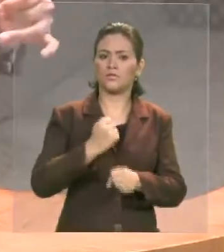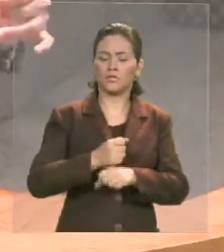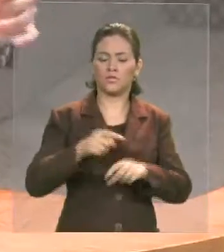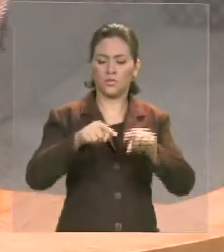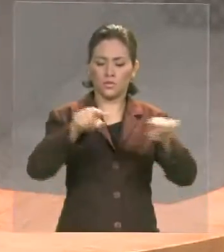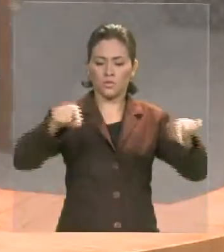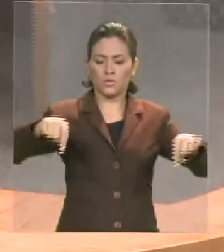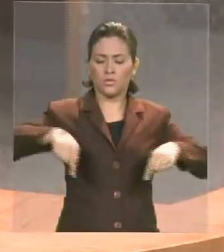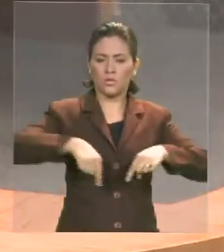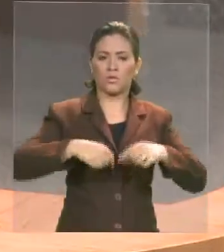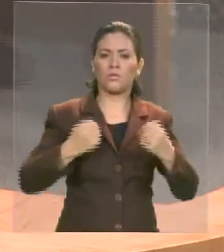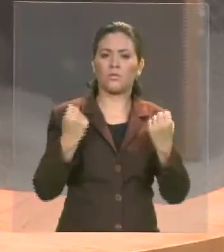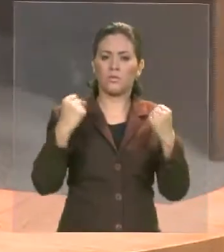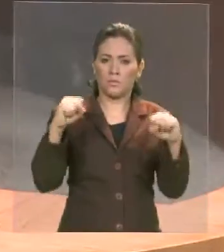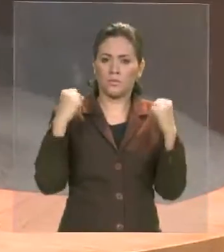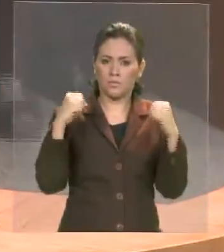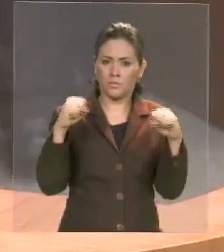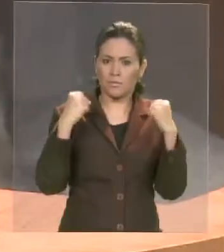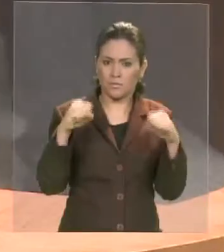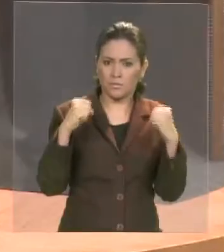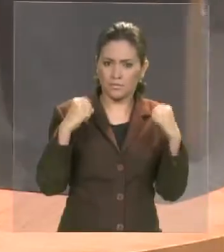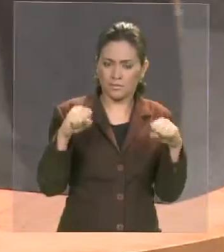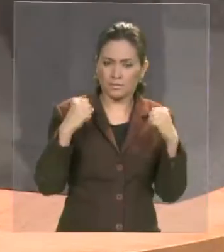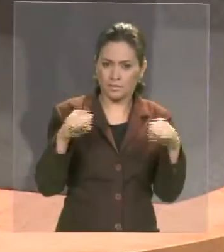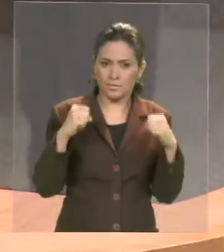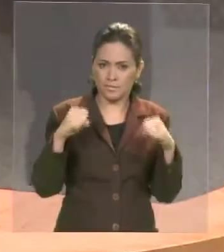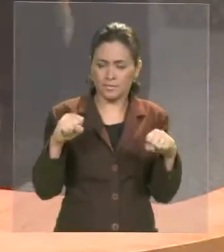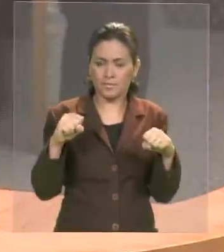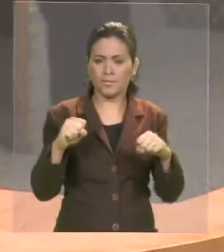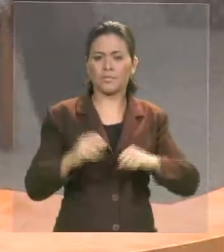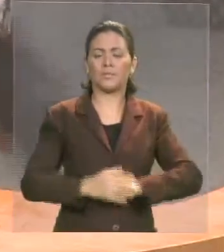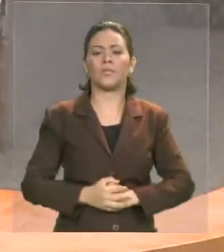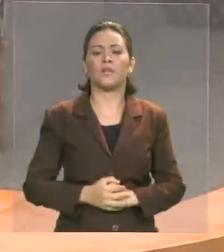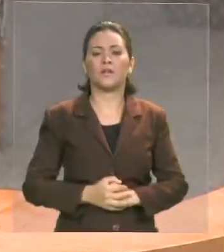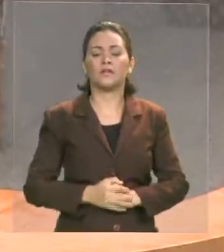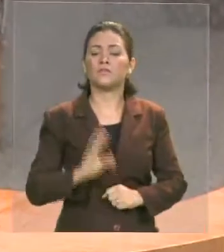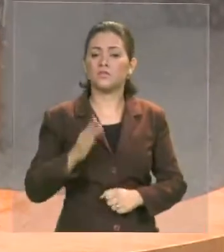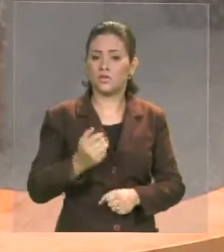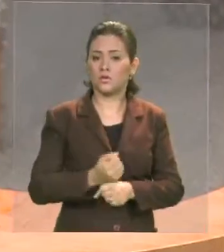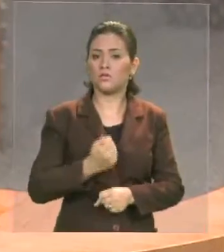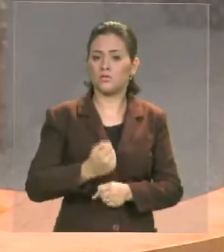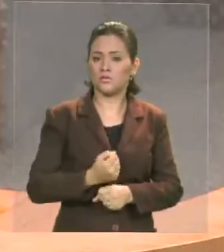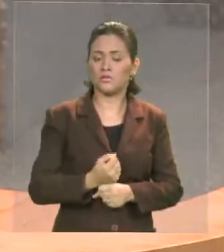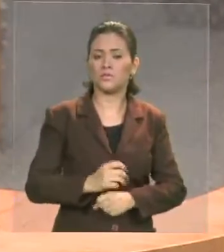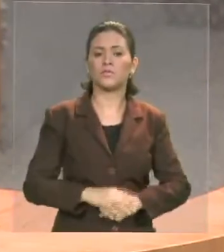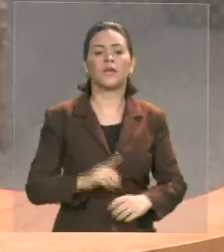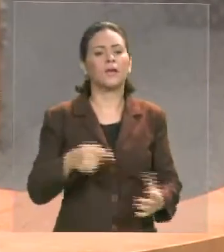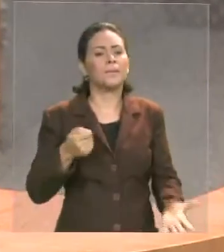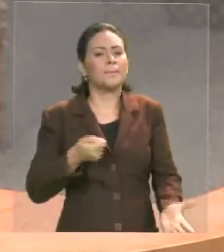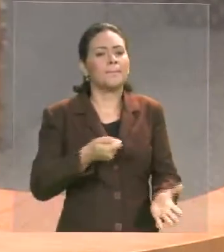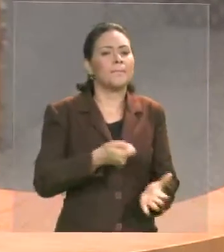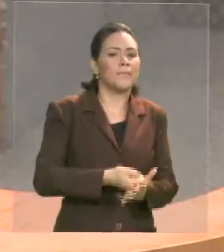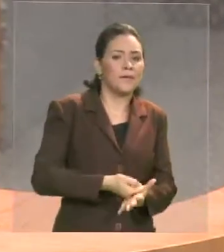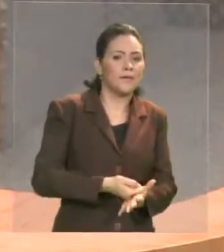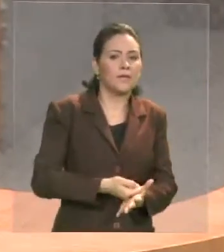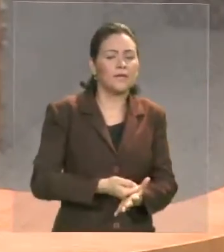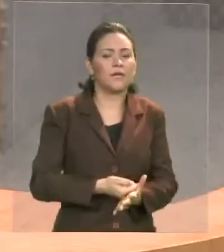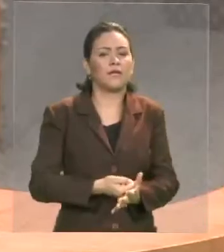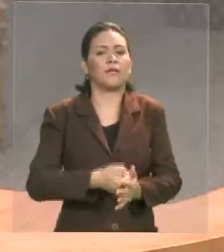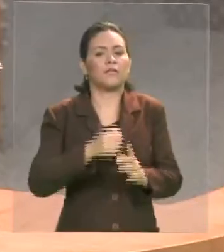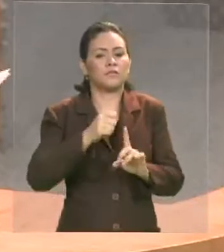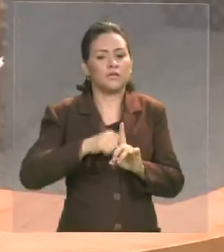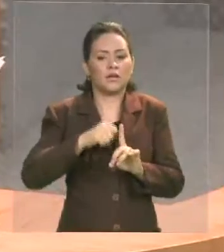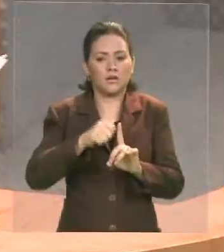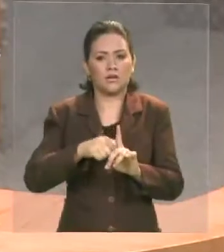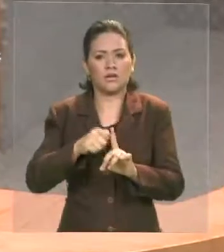na sede e na zona rural, o pagamento do funcionalismo e dos fornecedores